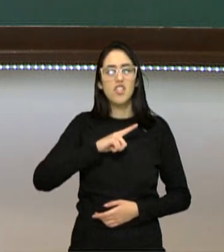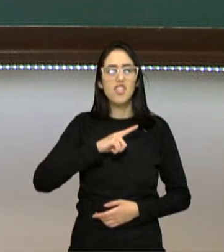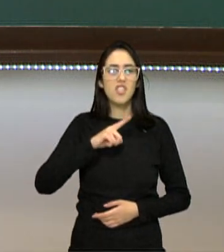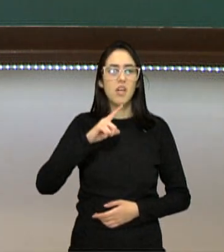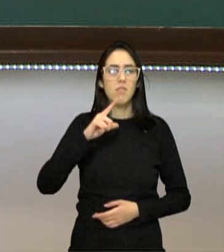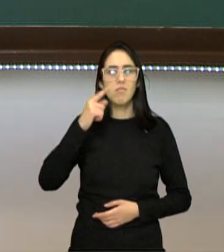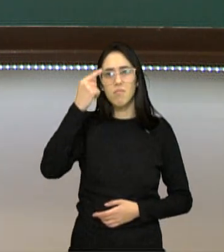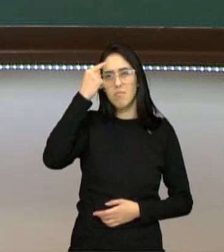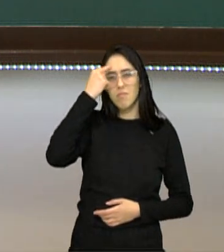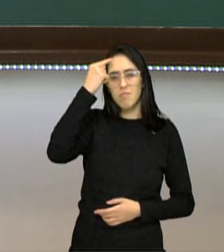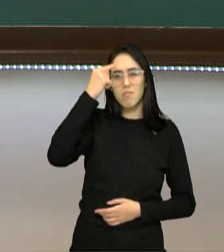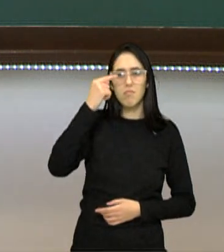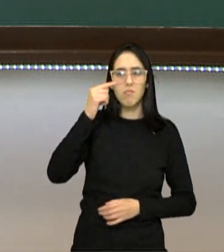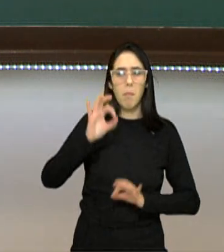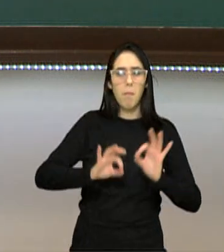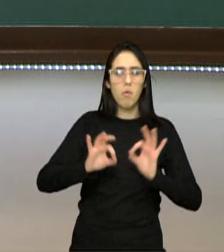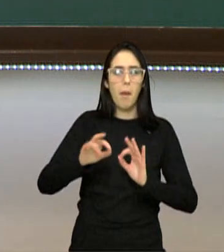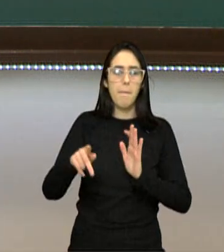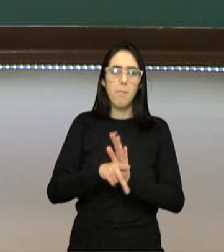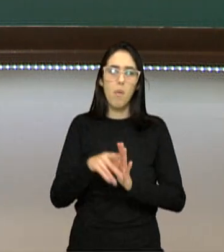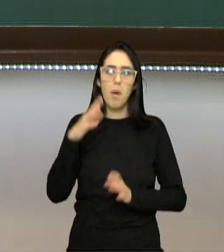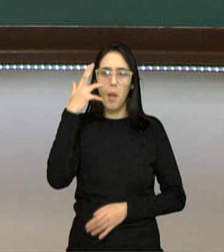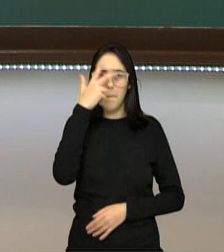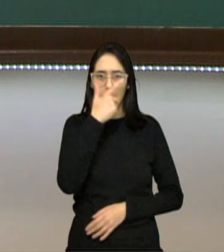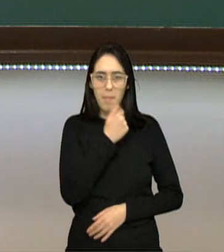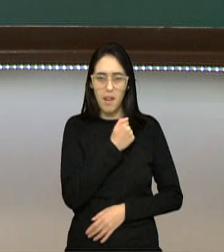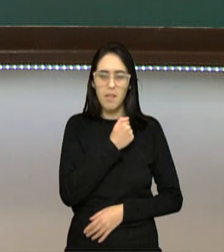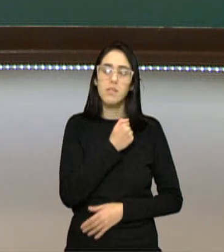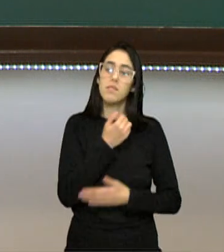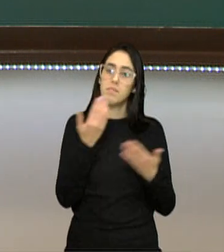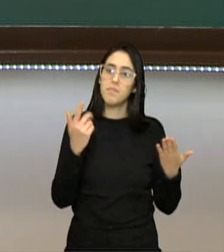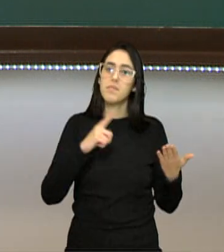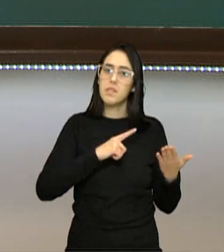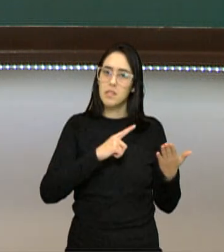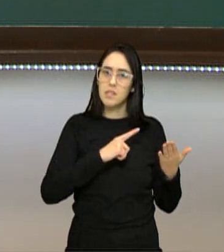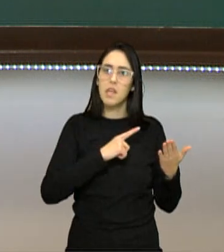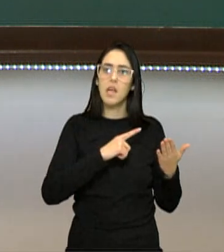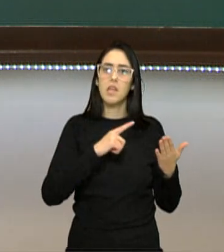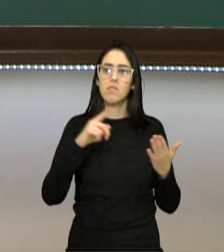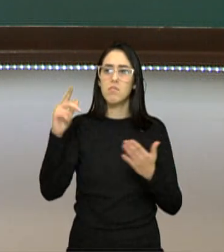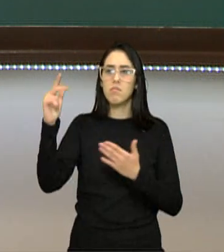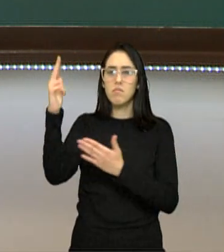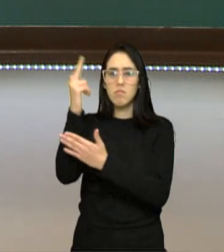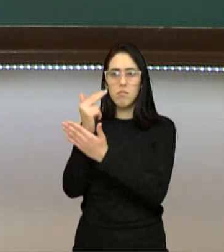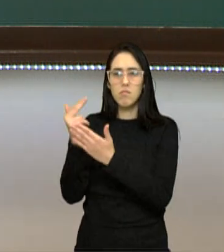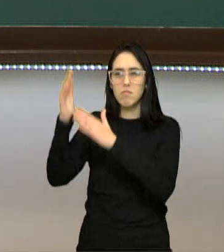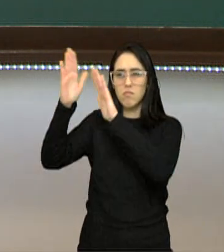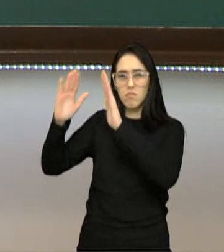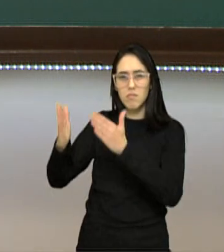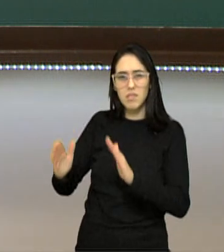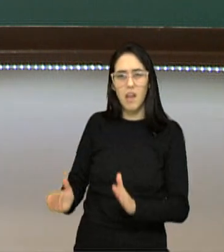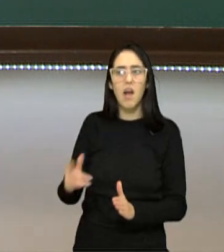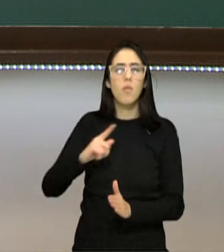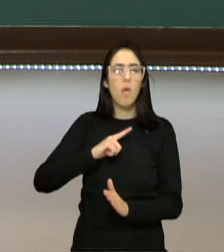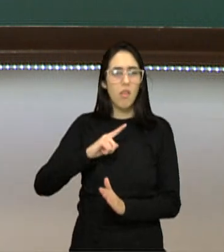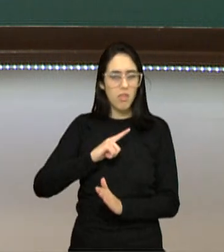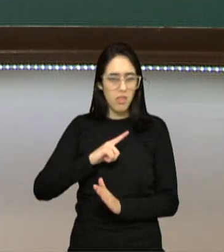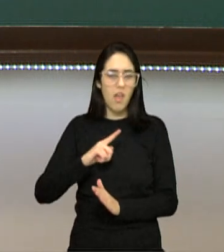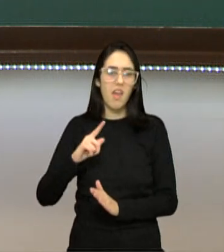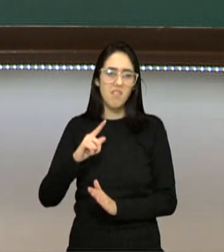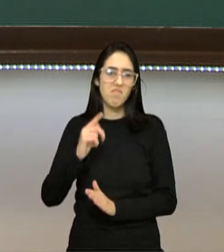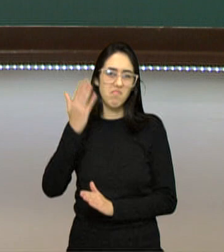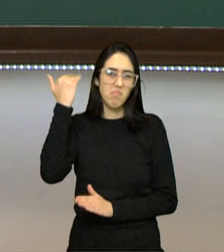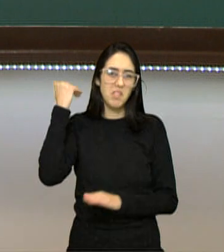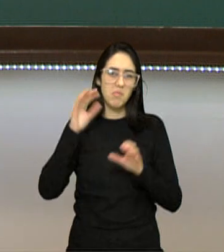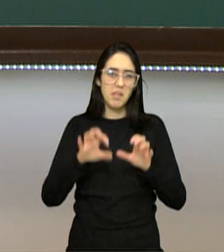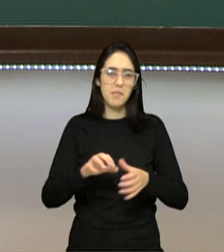corpo humano. Isso vai estar retratado, registrado nas suas esculturas, na sua pintura. Entre